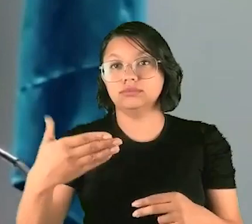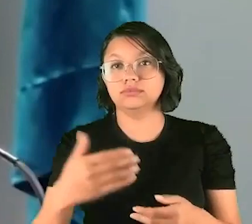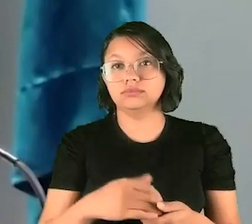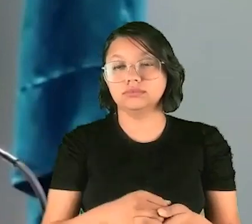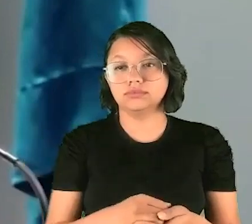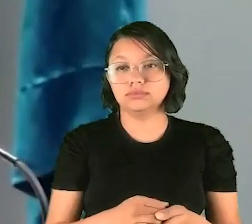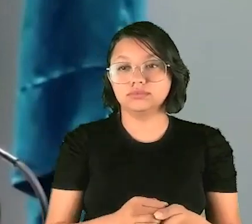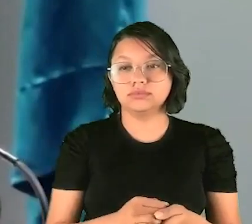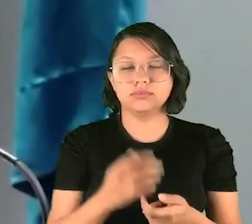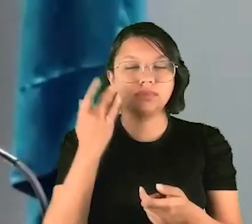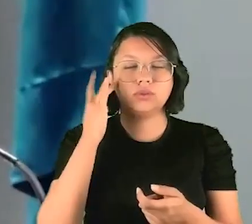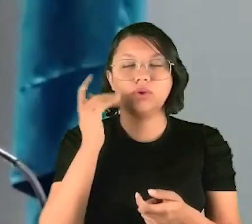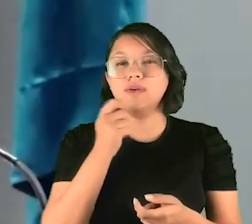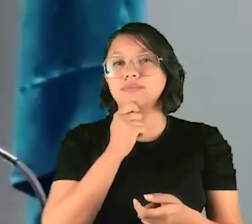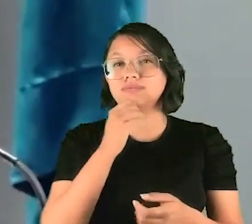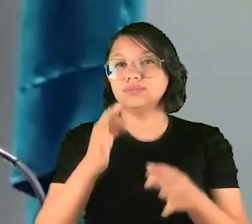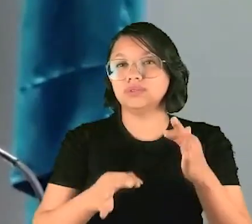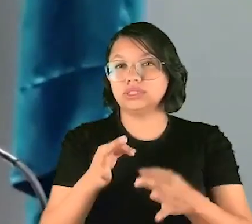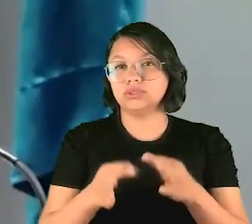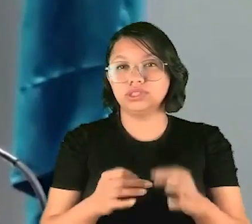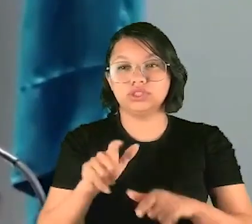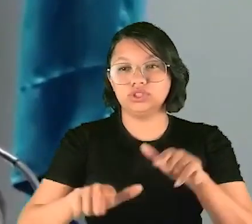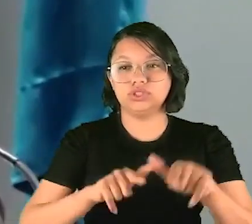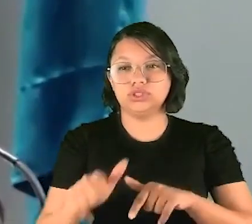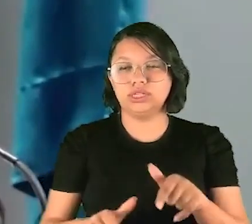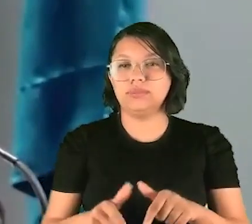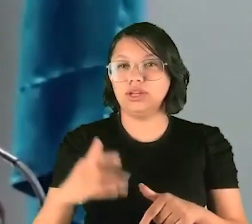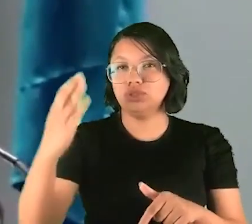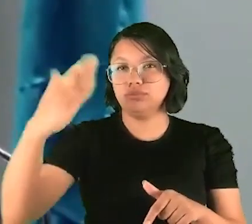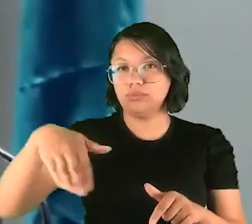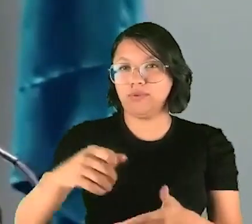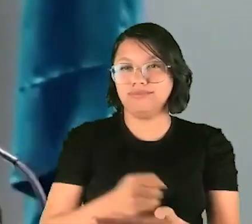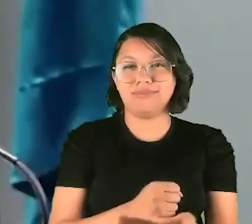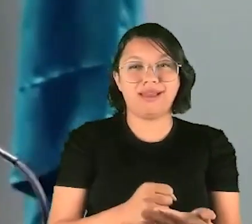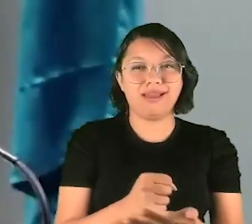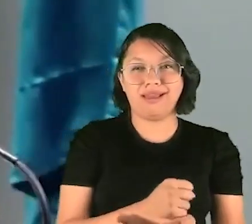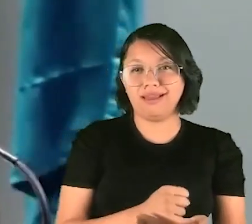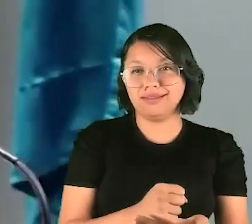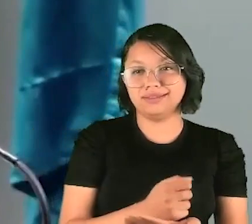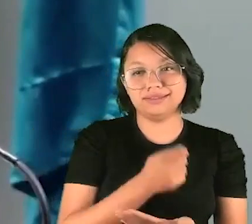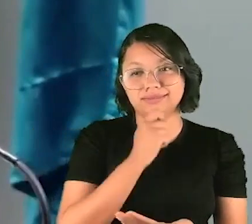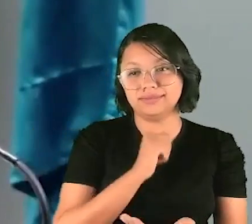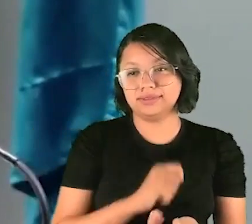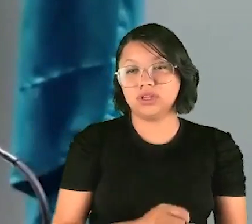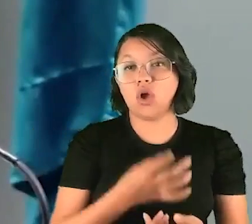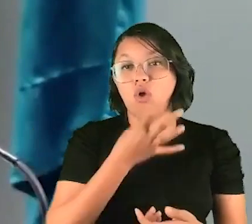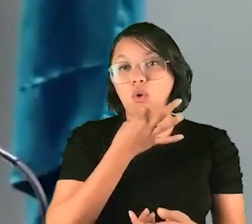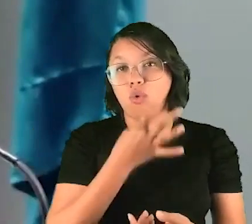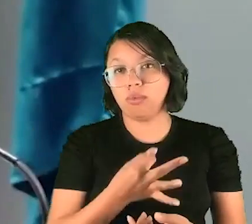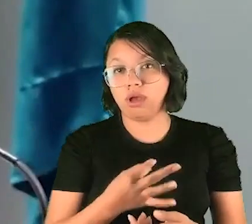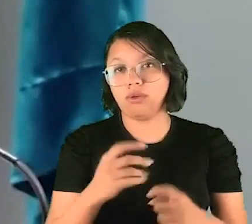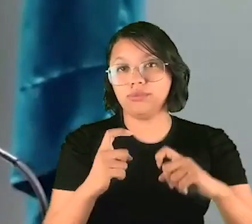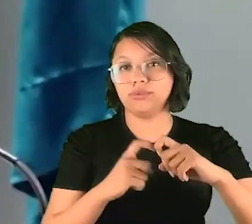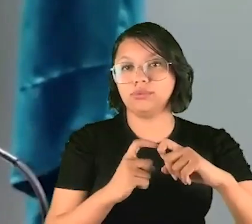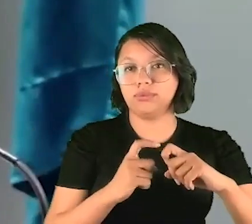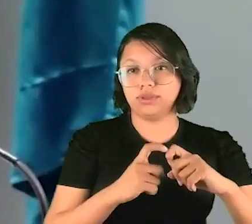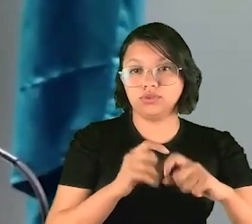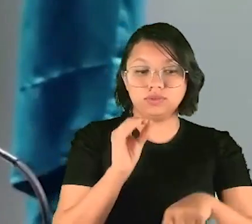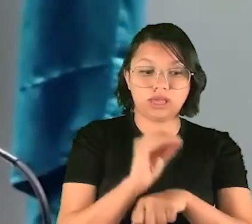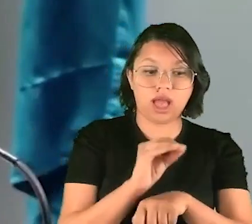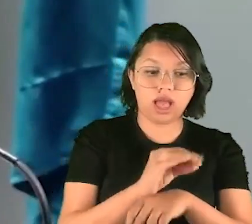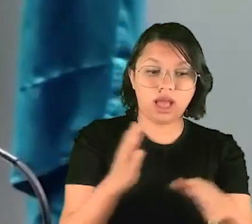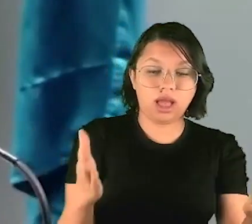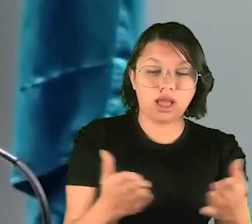exatamente dos níveis de evidência, né? Eu acho que ainda na justiça nós trabalhamos com o nível mais baixo de evidência possível,